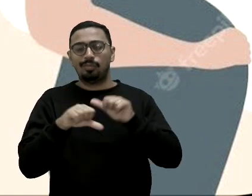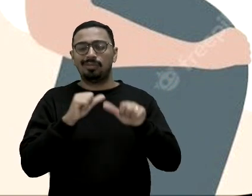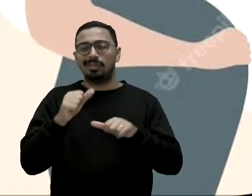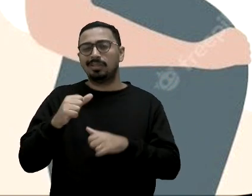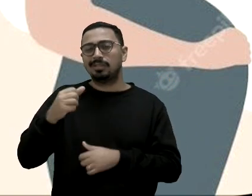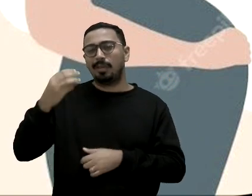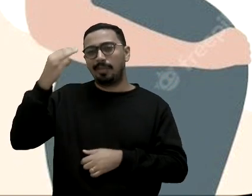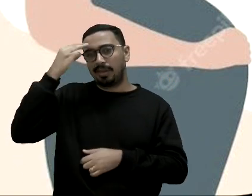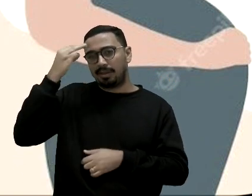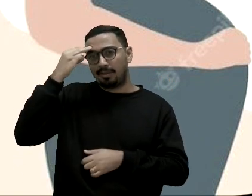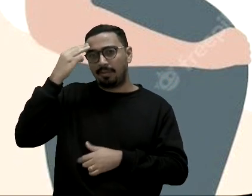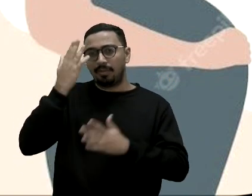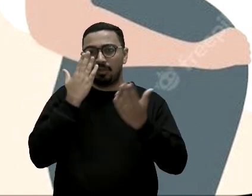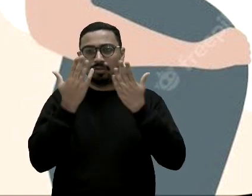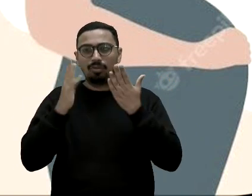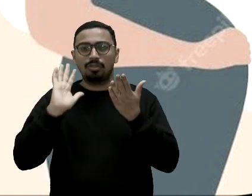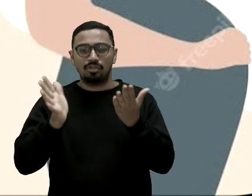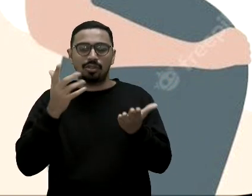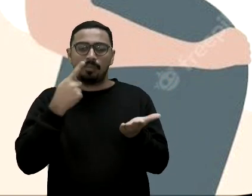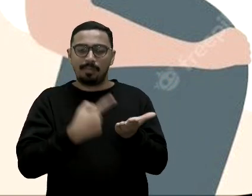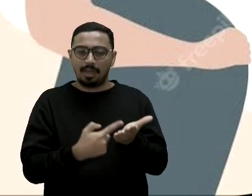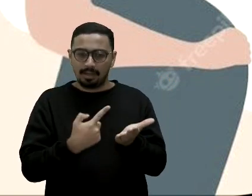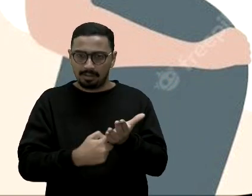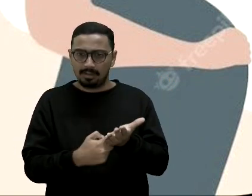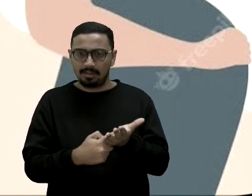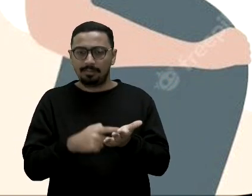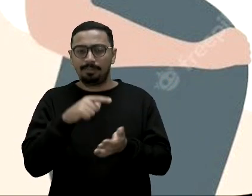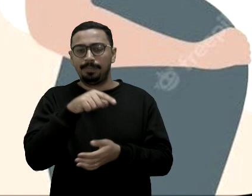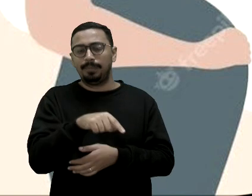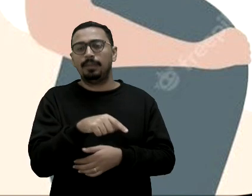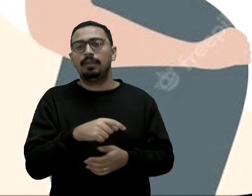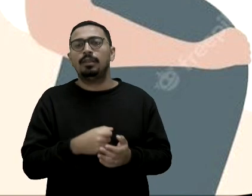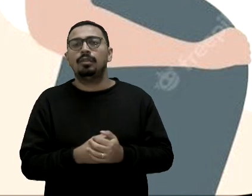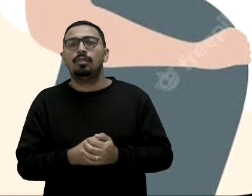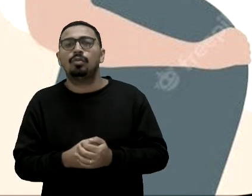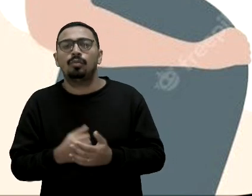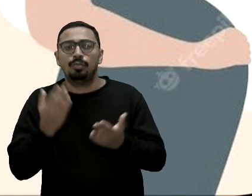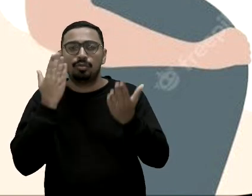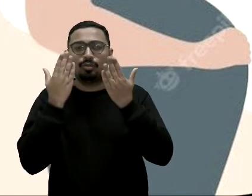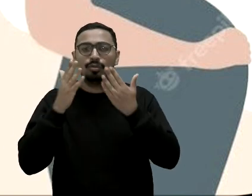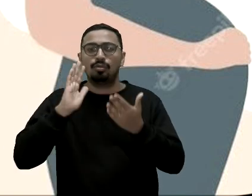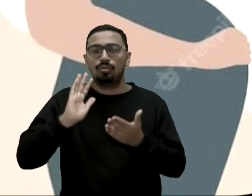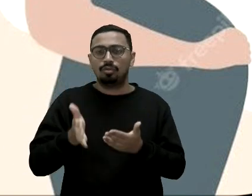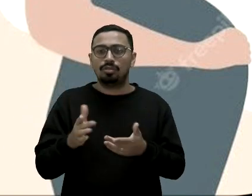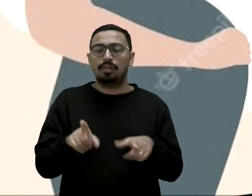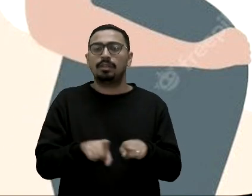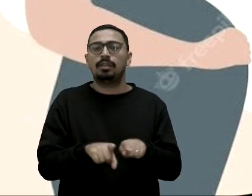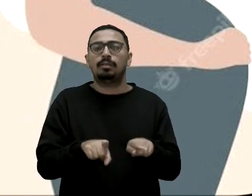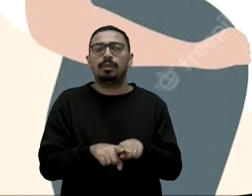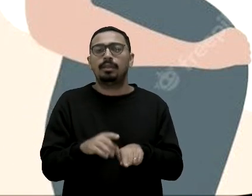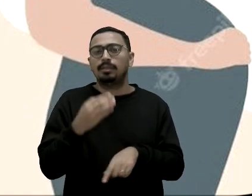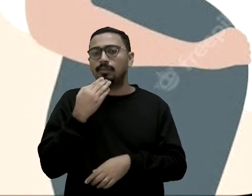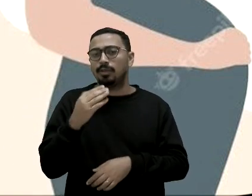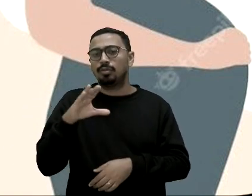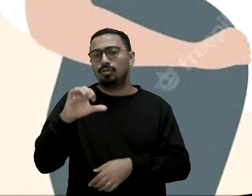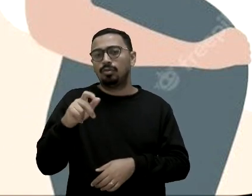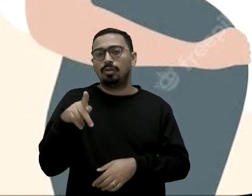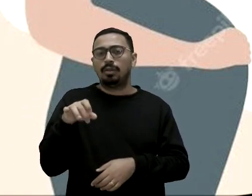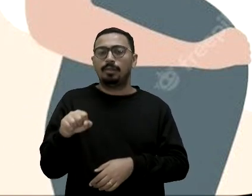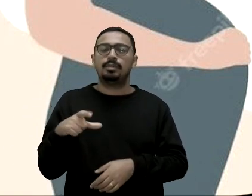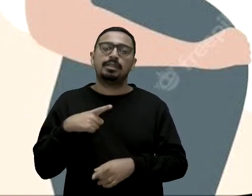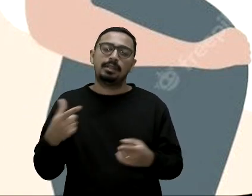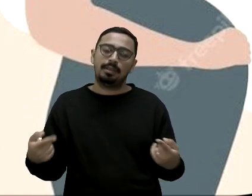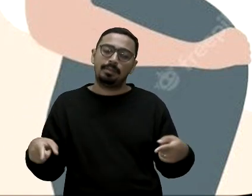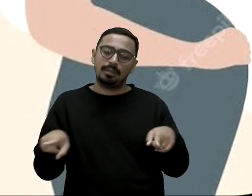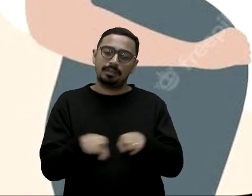é já agendado com o psicólogo da unidade e também encaminhado para o CAPS, onde a gente tem uma parceria. E também